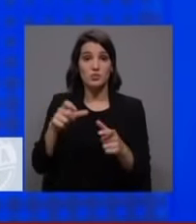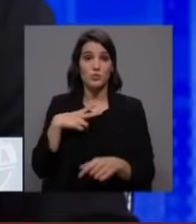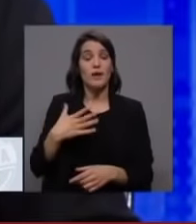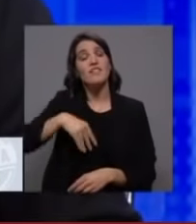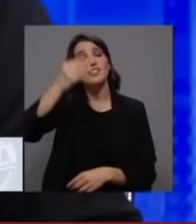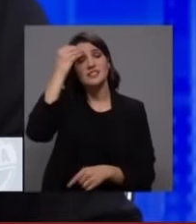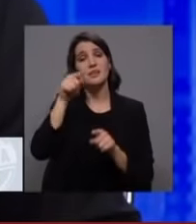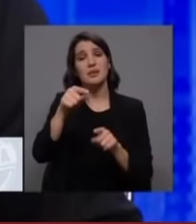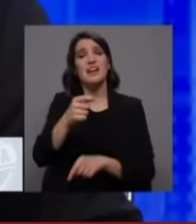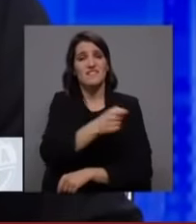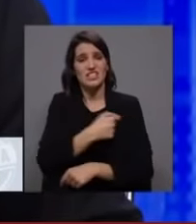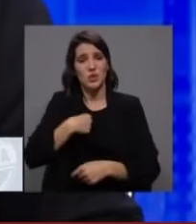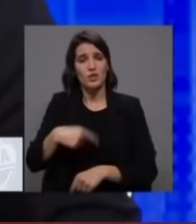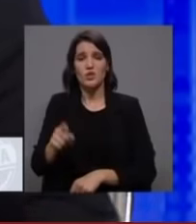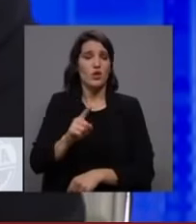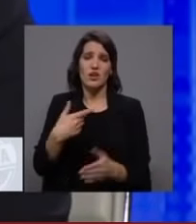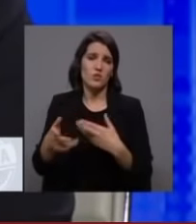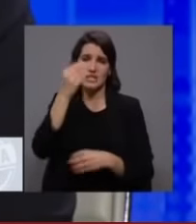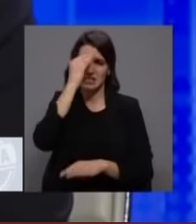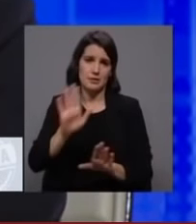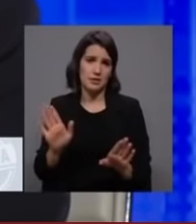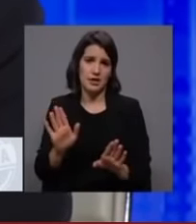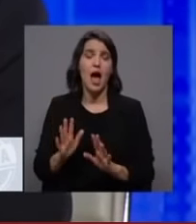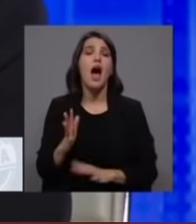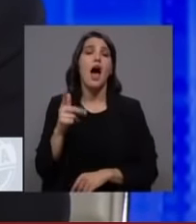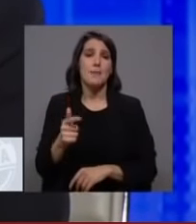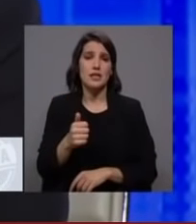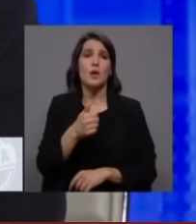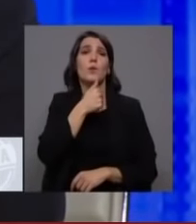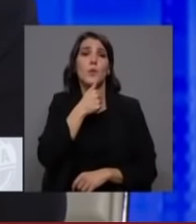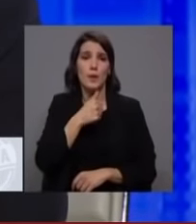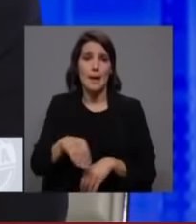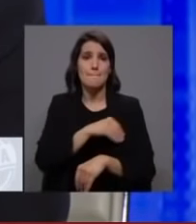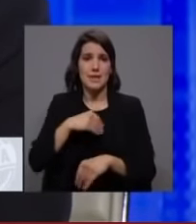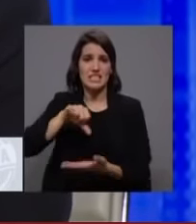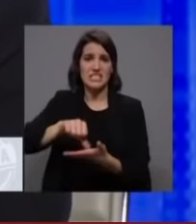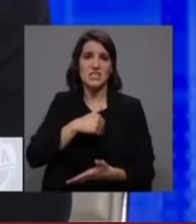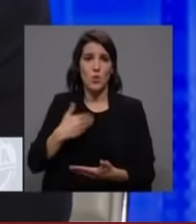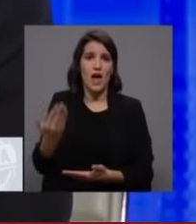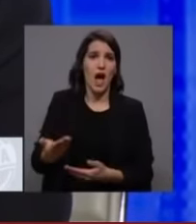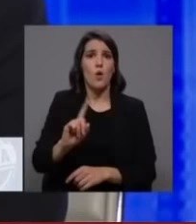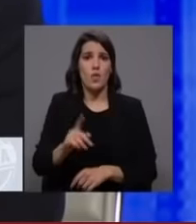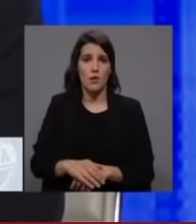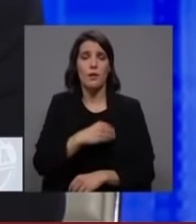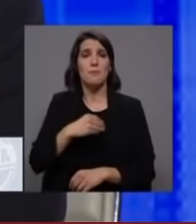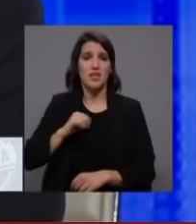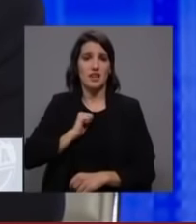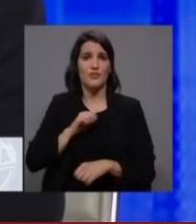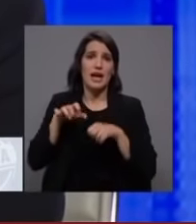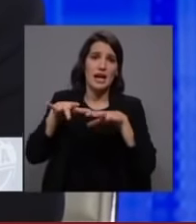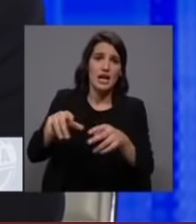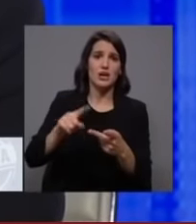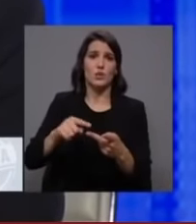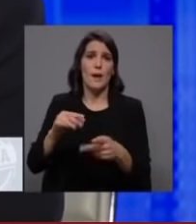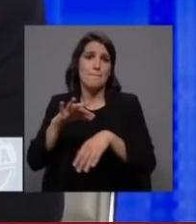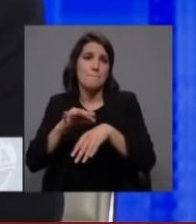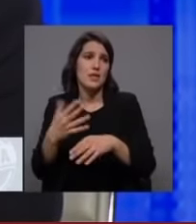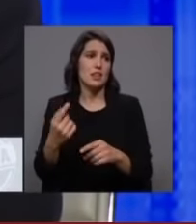eles querem saber não sou vacinada não sobre o ministro essa amanhã vai ver um médico no centro de saúde dele é só amanhã consulta deles de Oncologia de